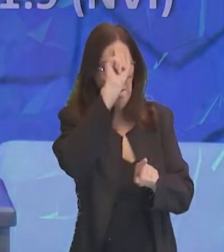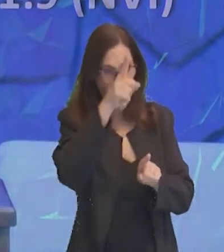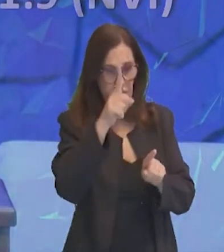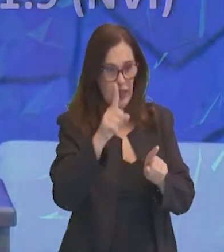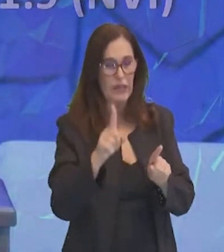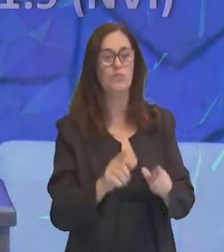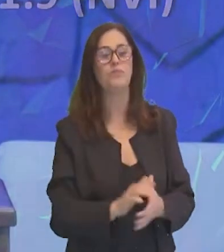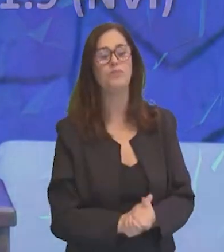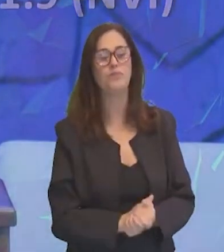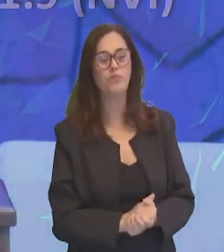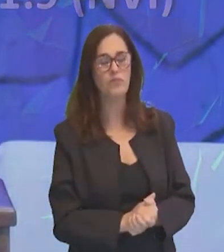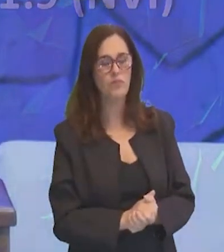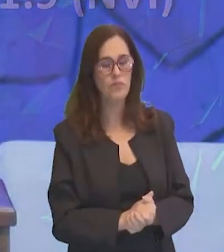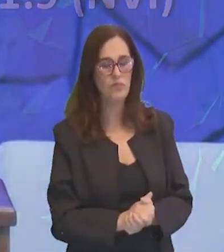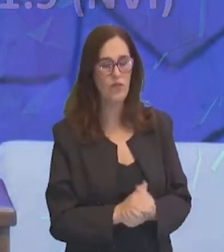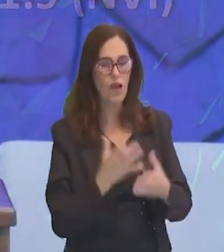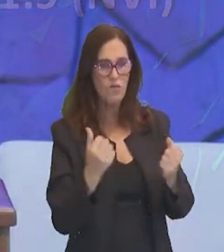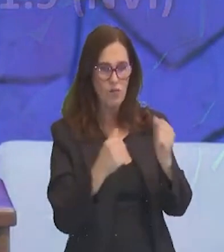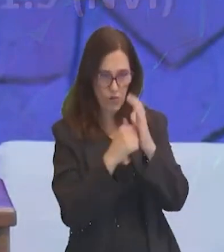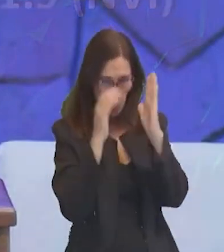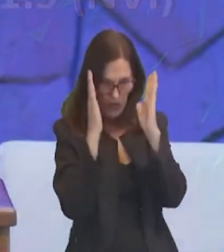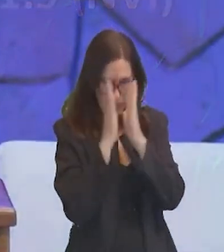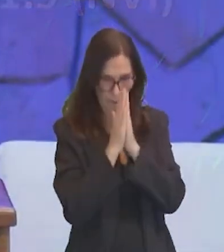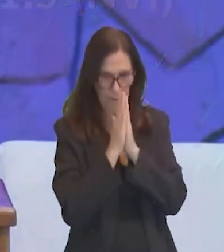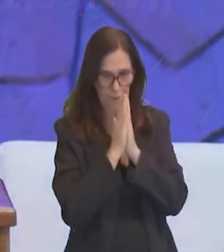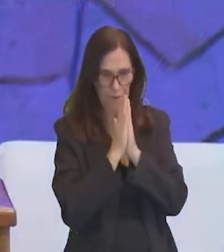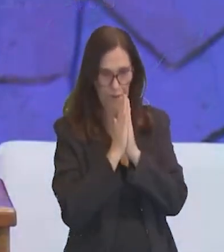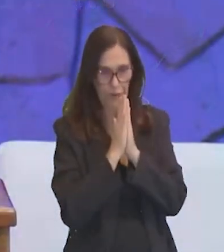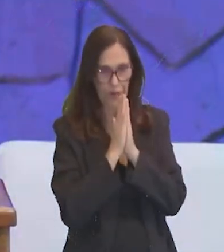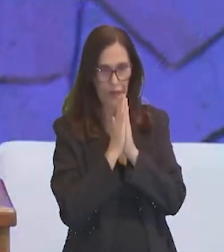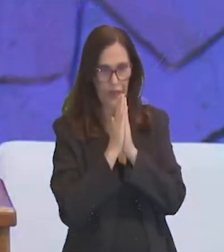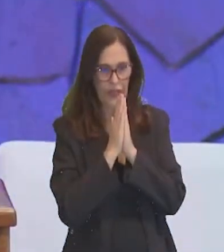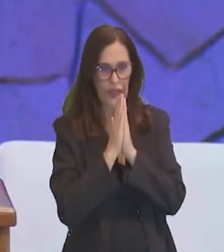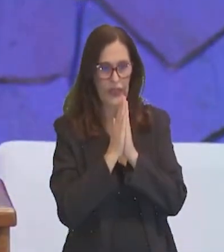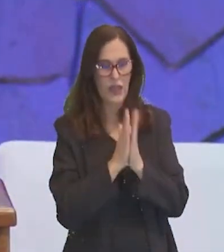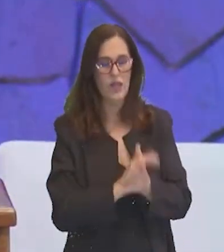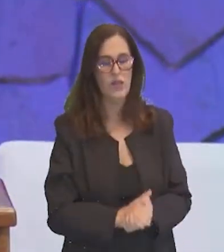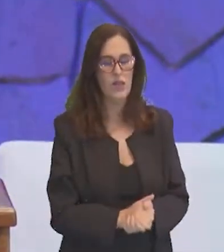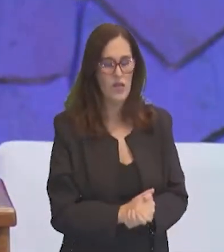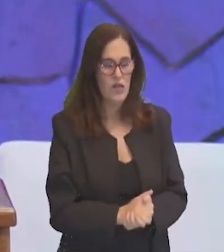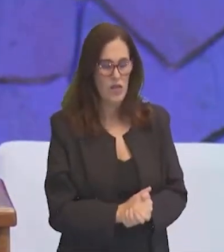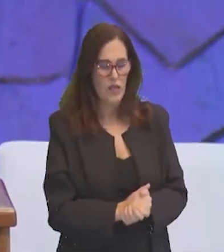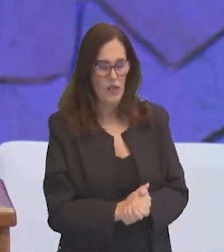e mel. Curve a sua cabeça, vamos pedir a orientação do nosso Deus.